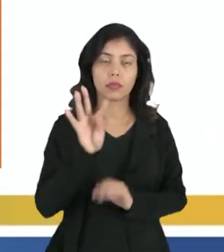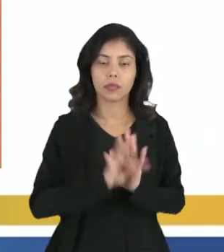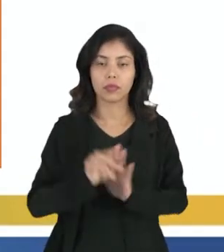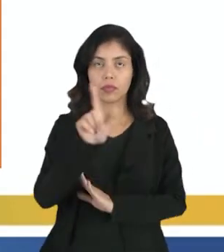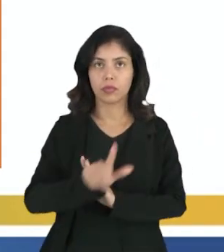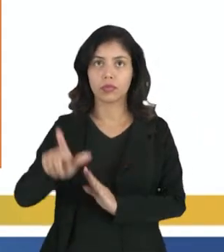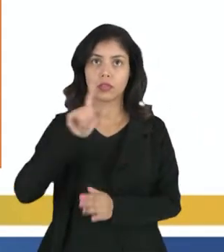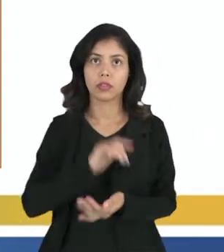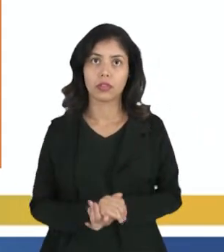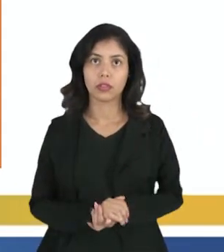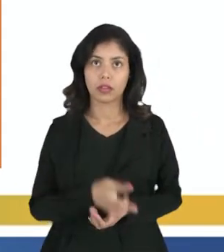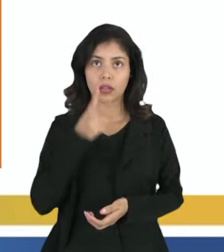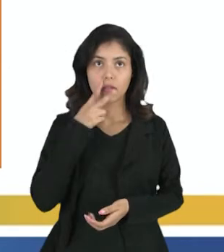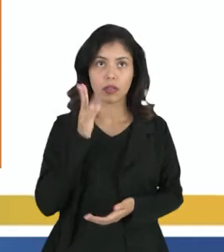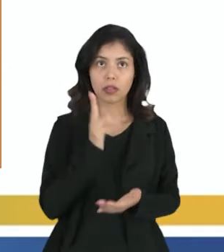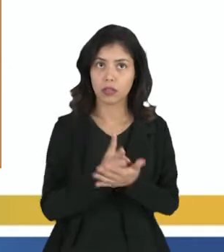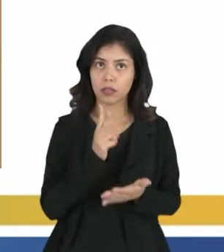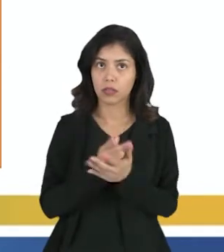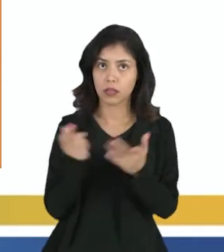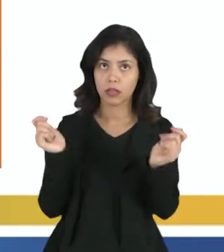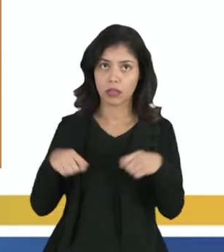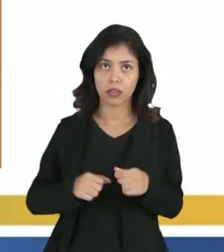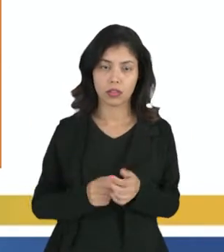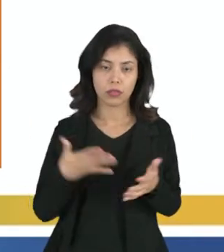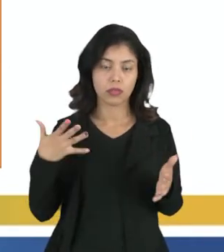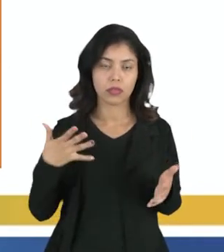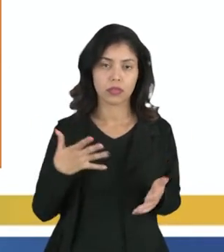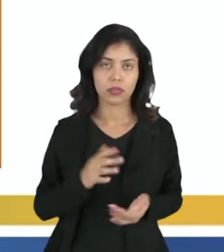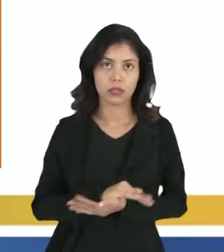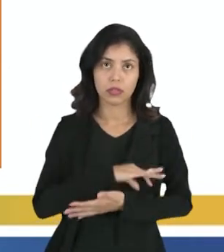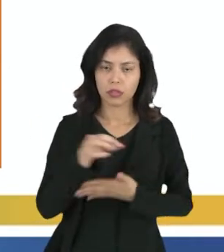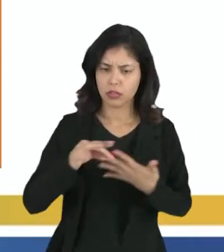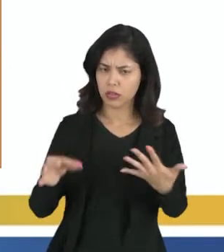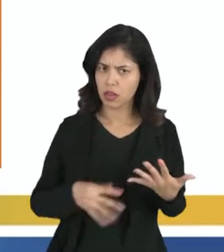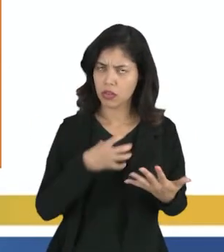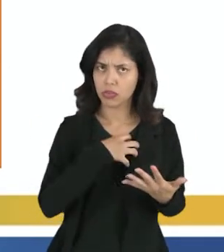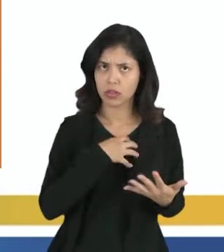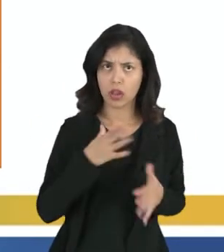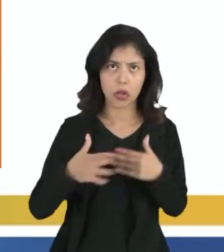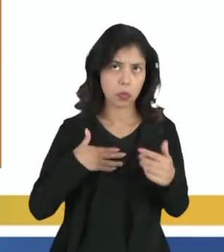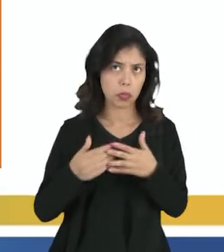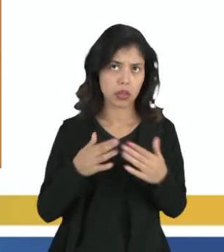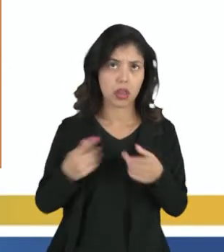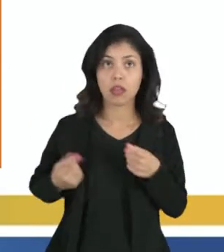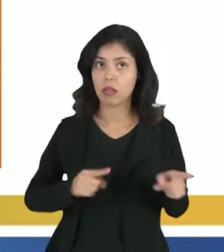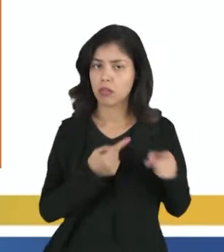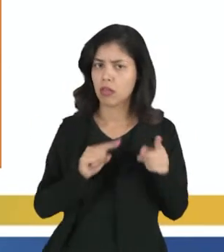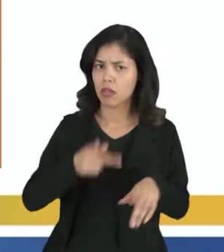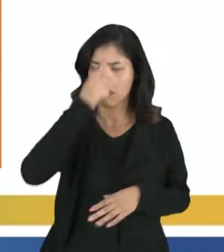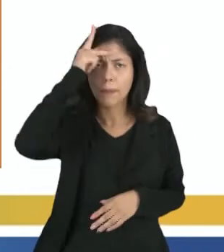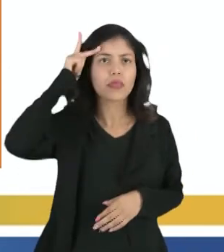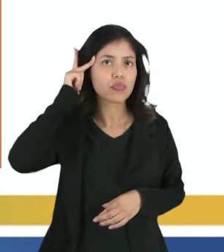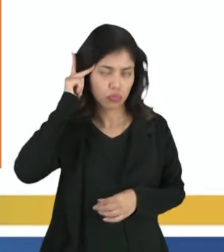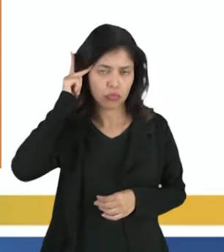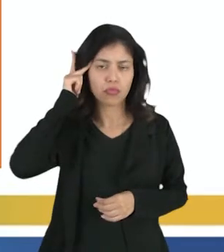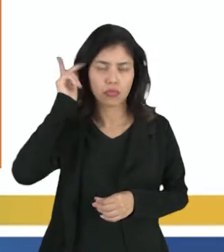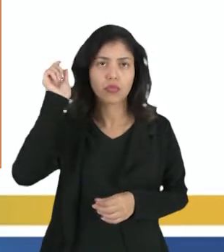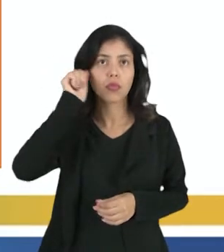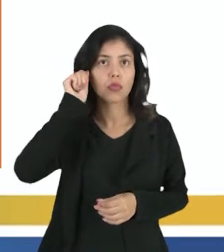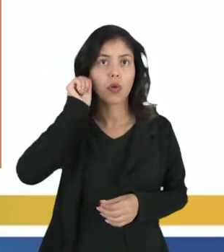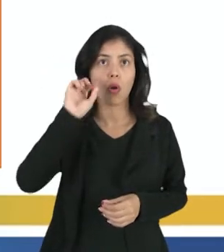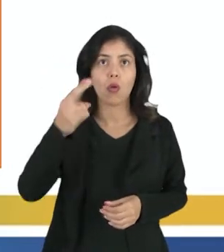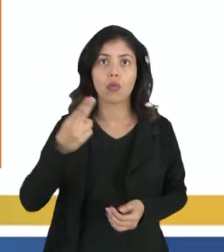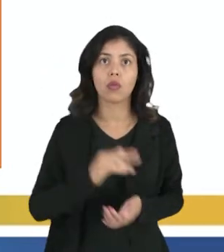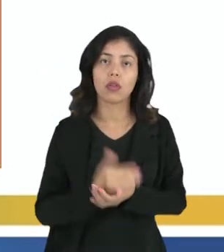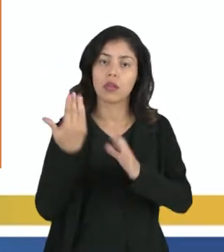textos literários, haja visto que a mesma possui múltiplos sentidos, a depender da intenção do autor ou a mensagem que o